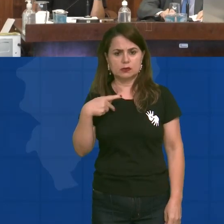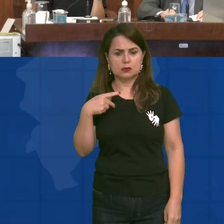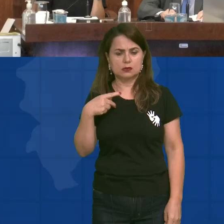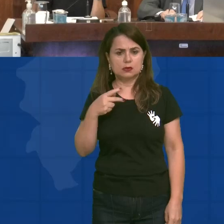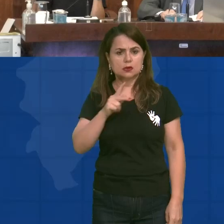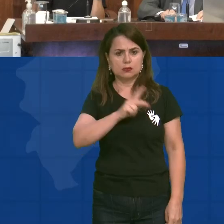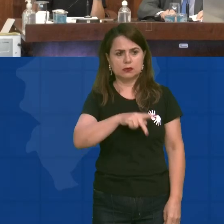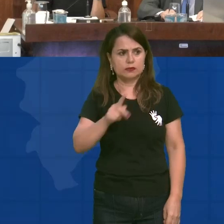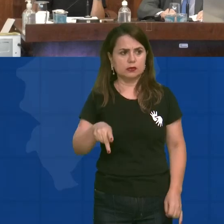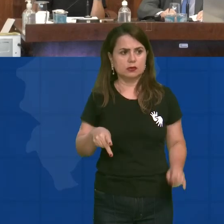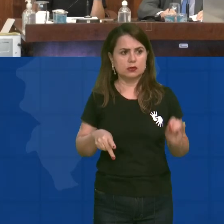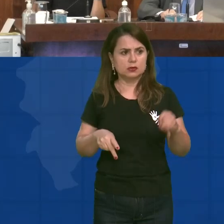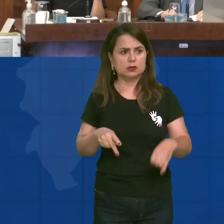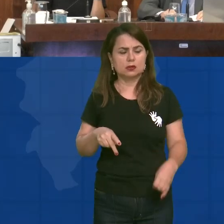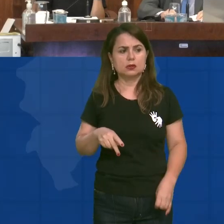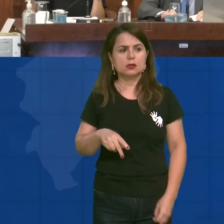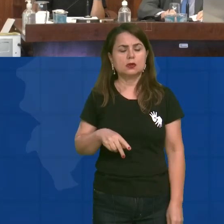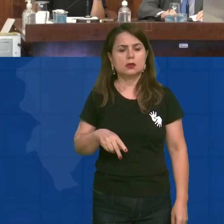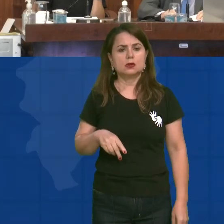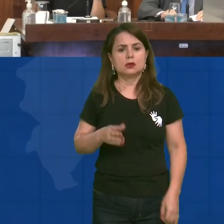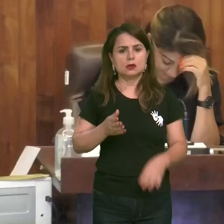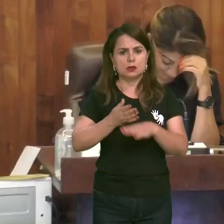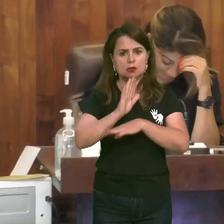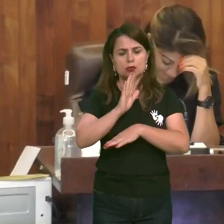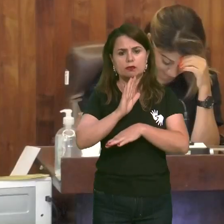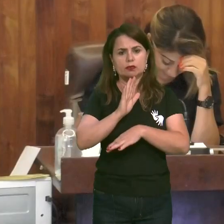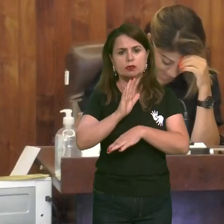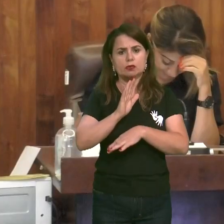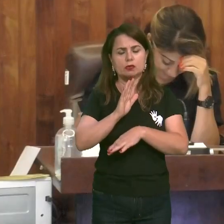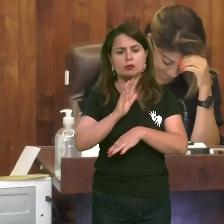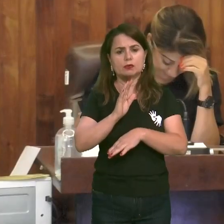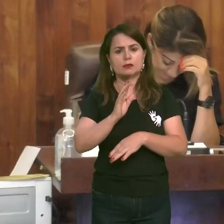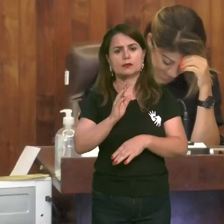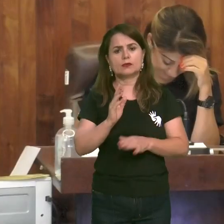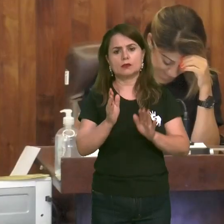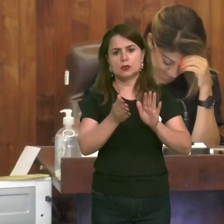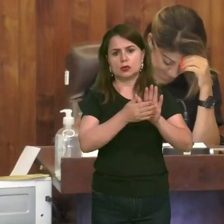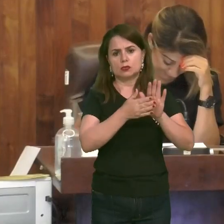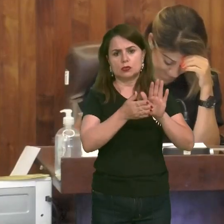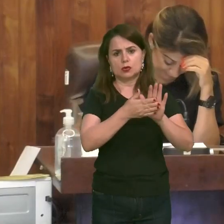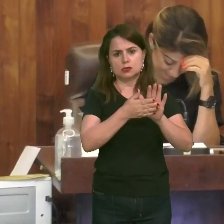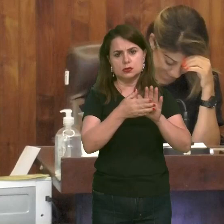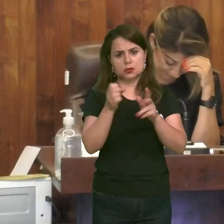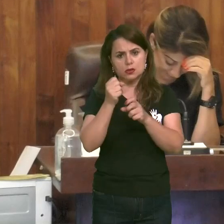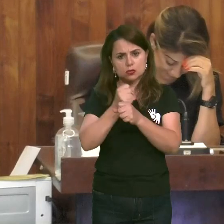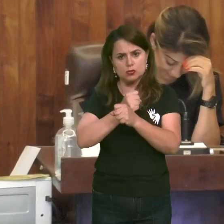Ramos aprovada a proposta orçamentária para